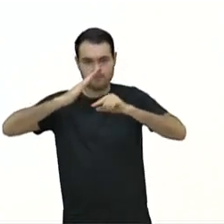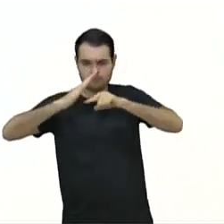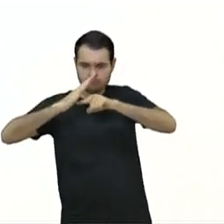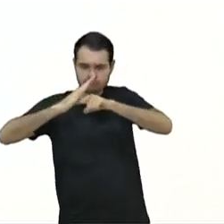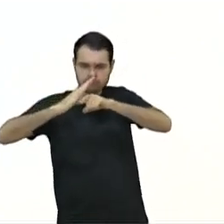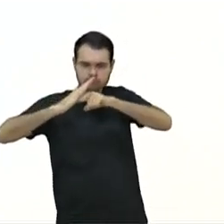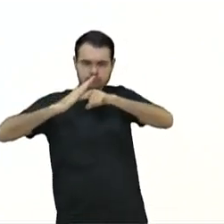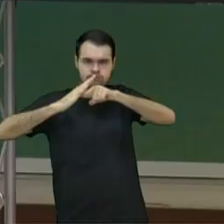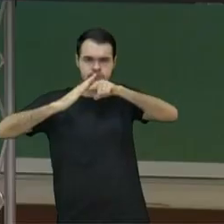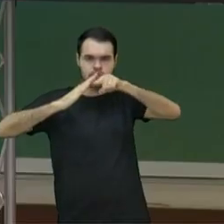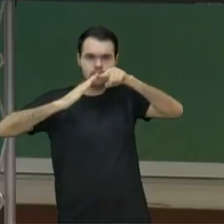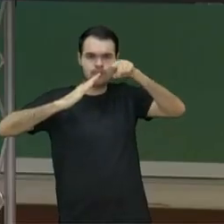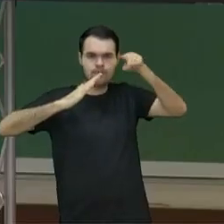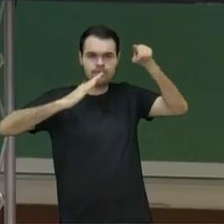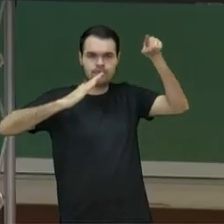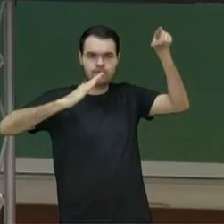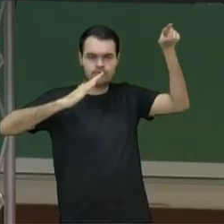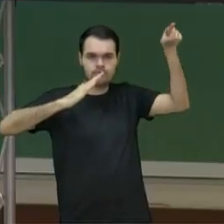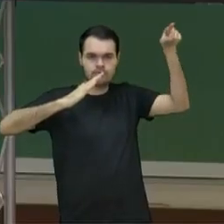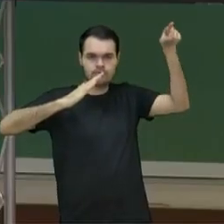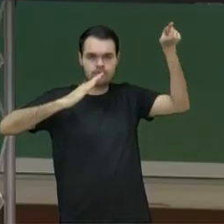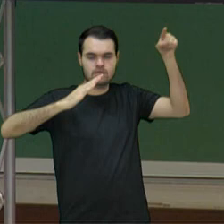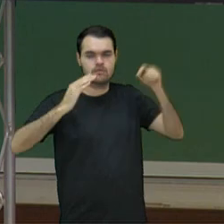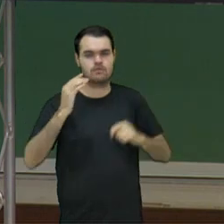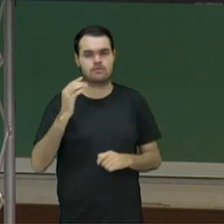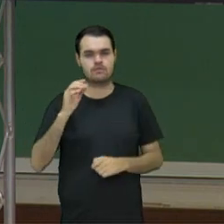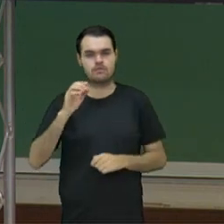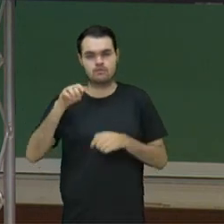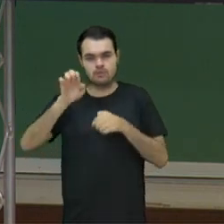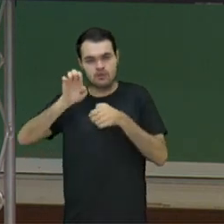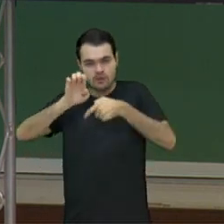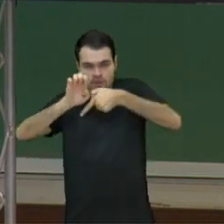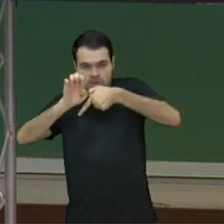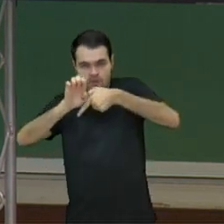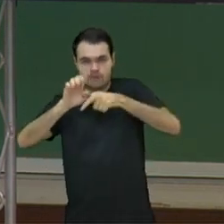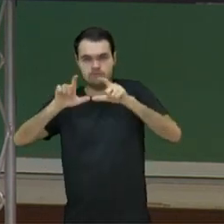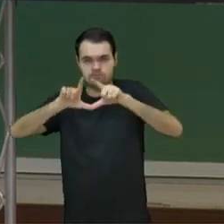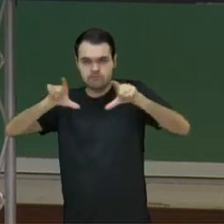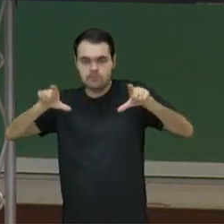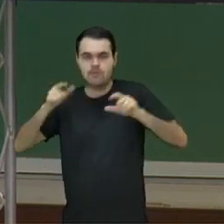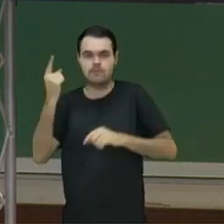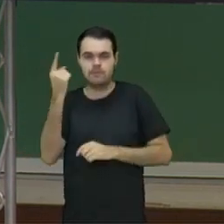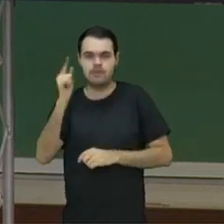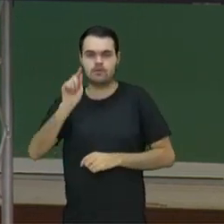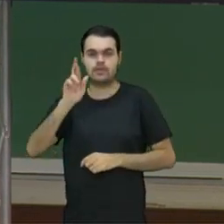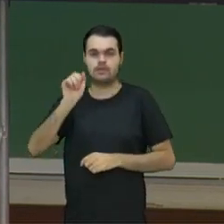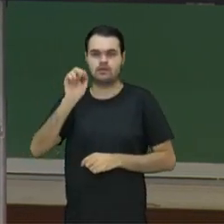crescente, representando uma equação, né, do primeiro grau, inclusive. Vejamos aqui, ó.